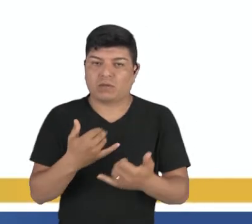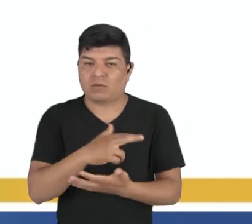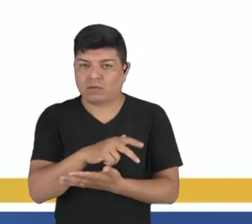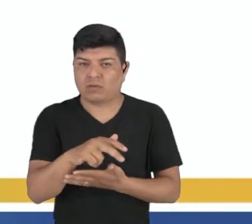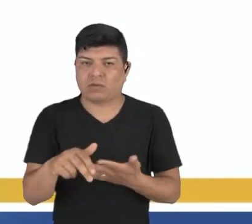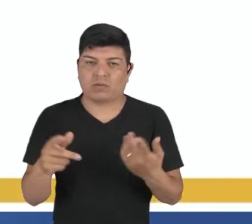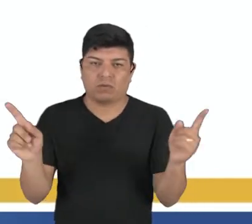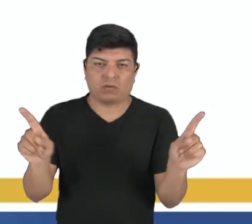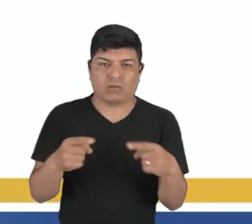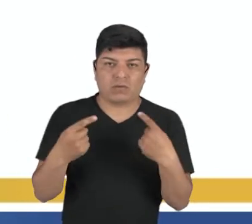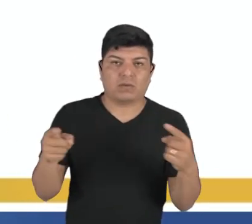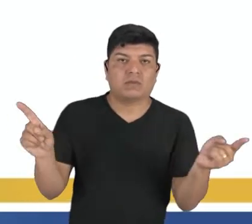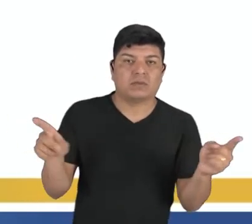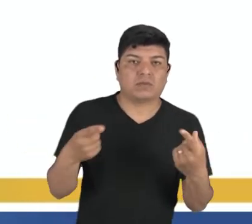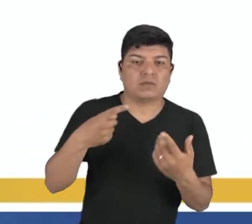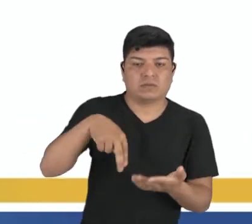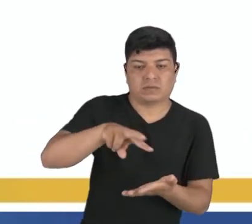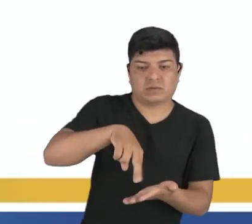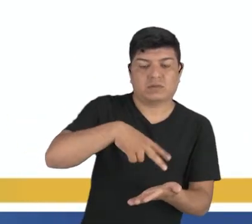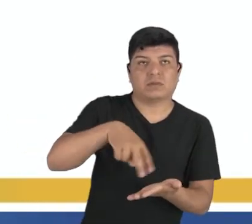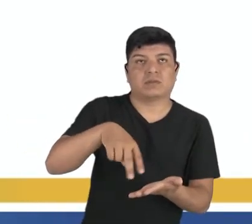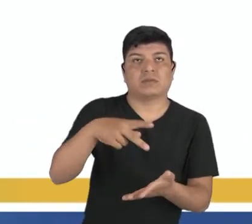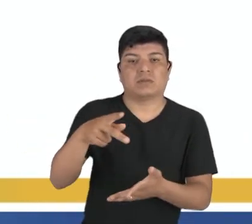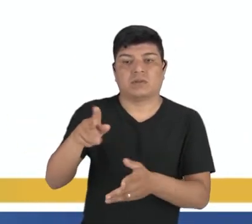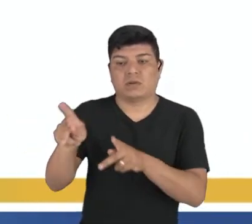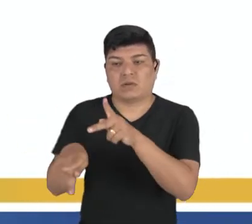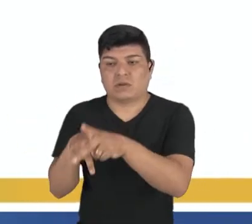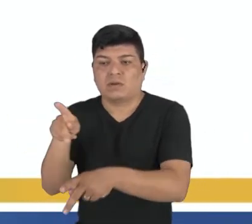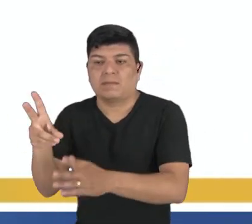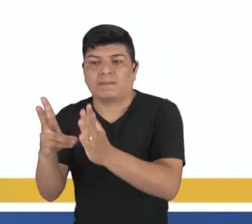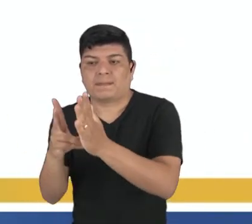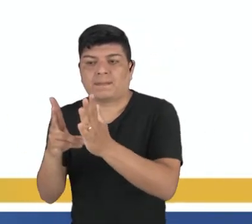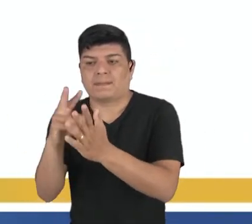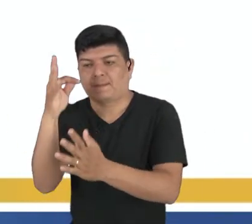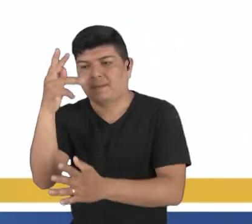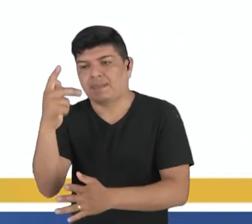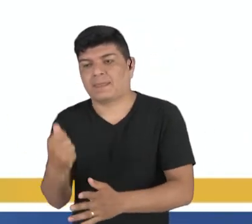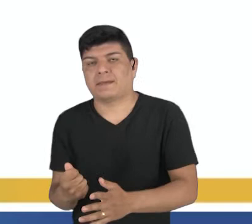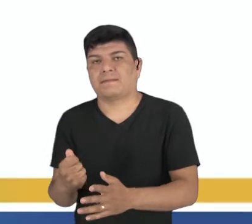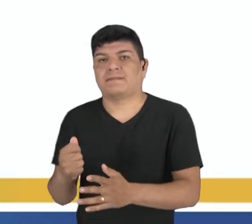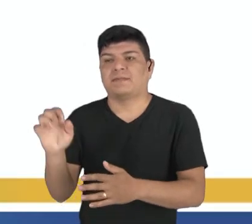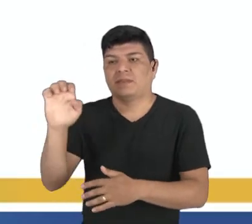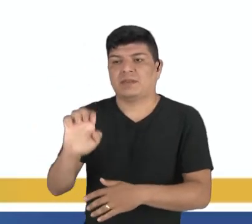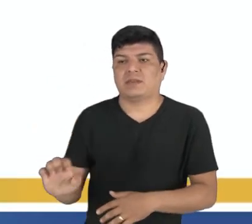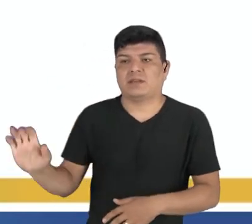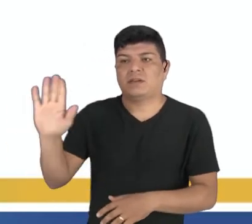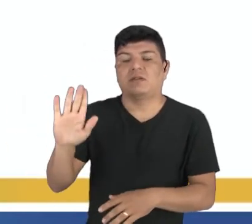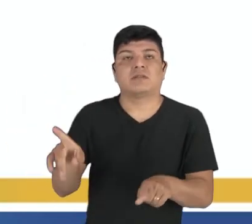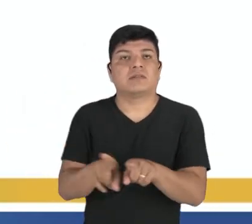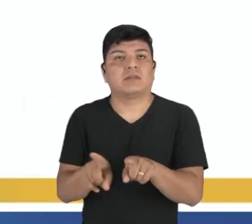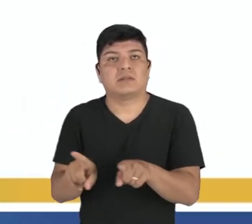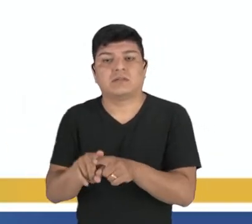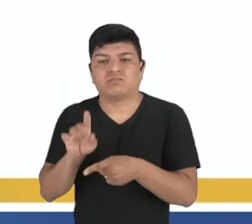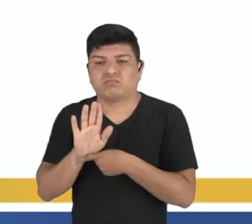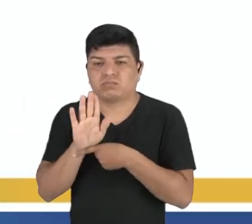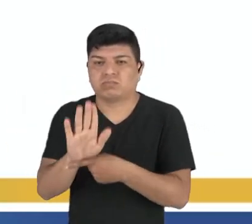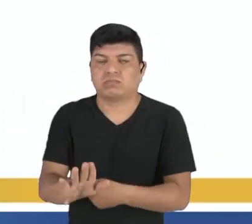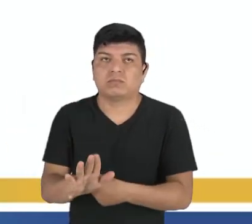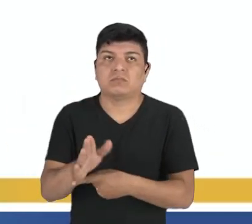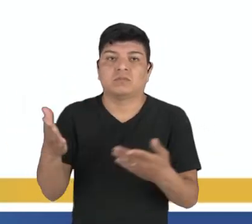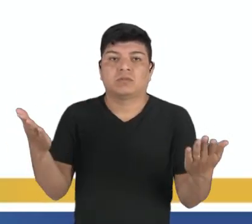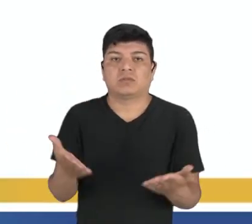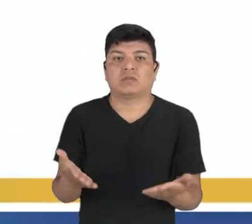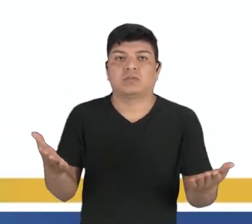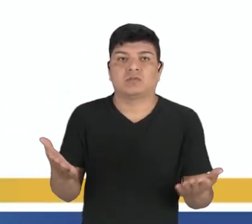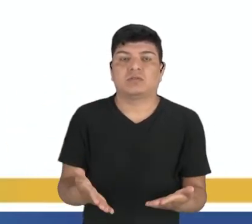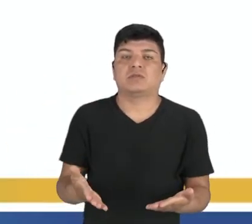brincadeiras, música e dança. Povos indígenas, africanos e europeus contribuíram muito com o que